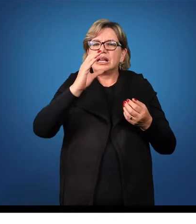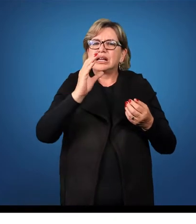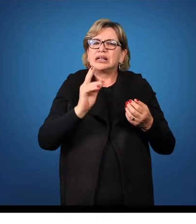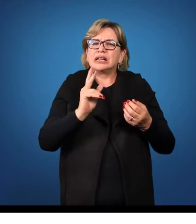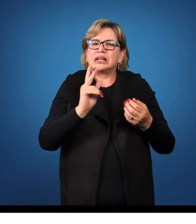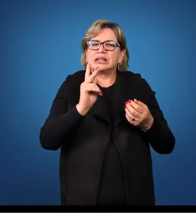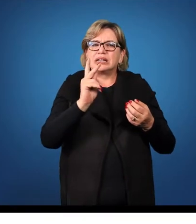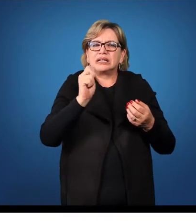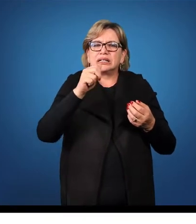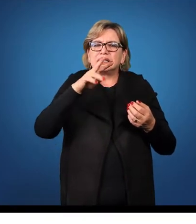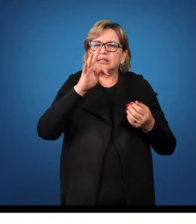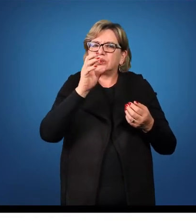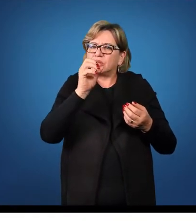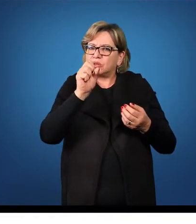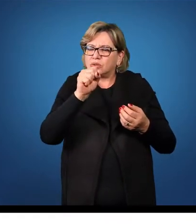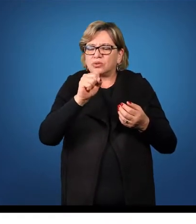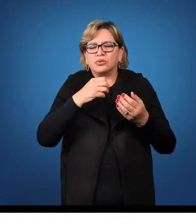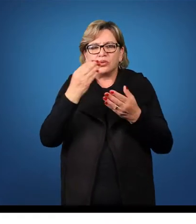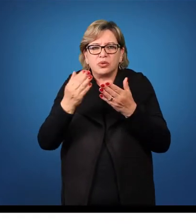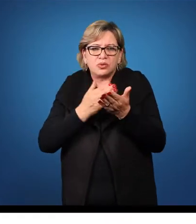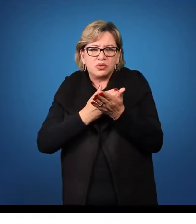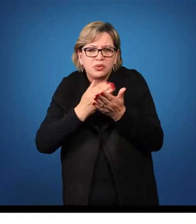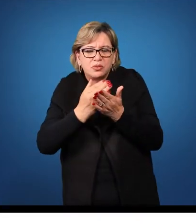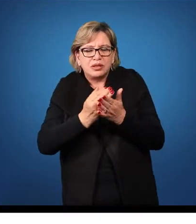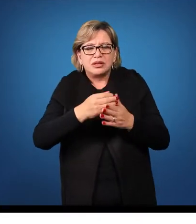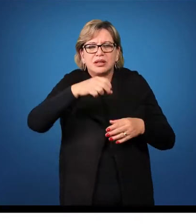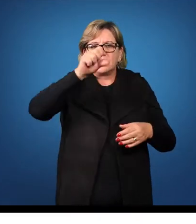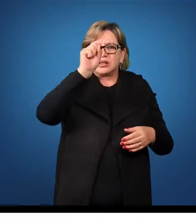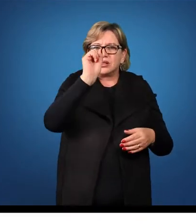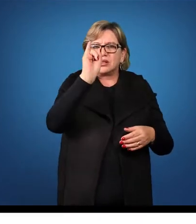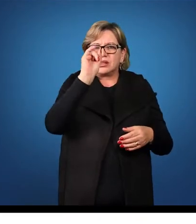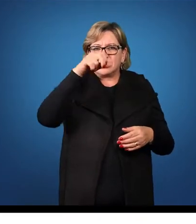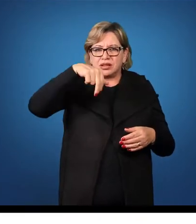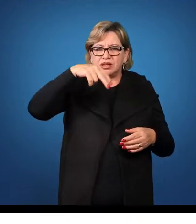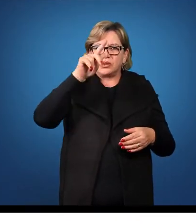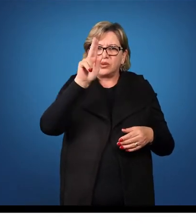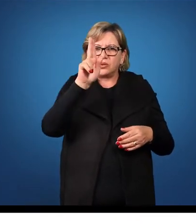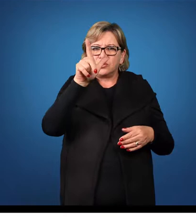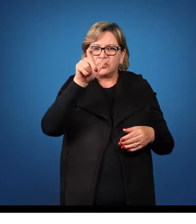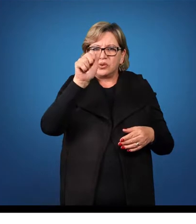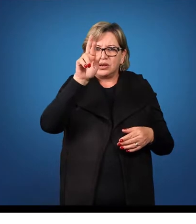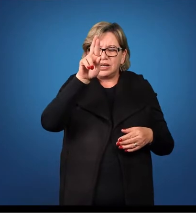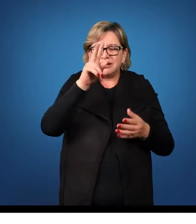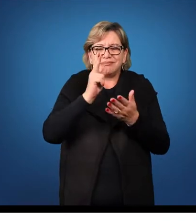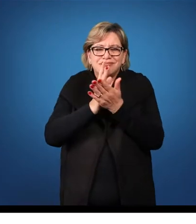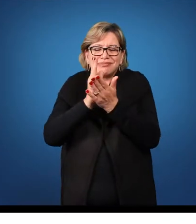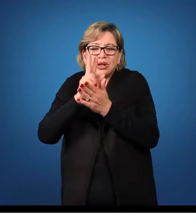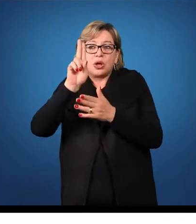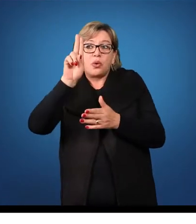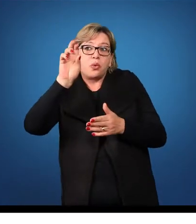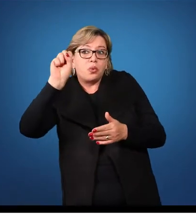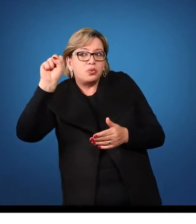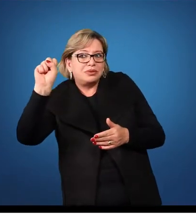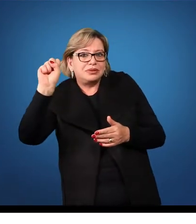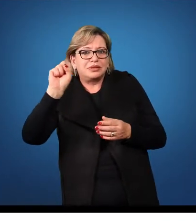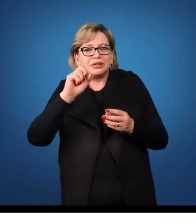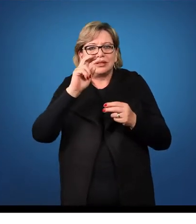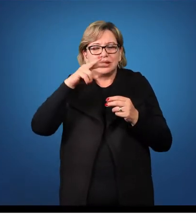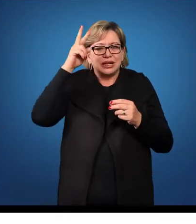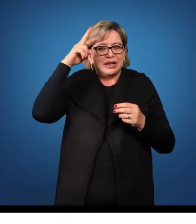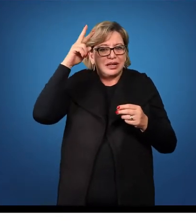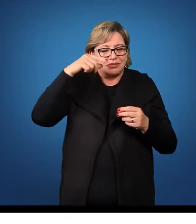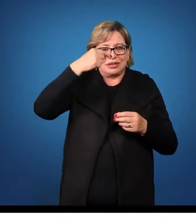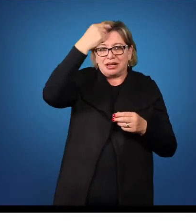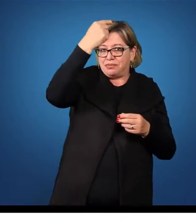genitivo singular será sempre em os lembre-se lá na